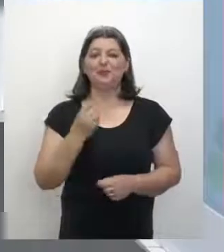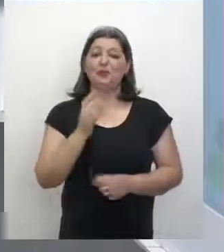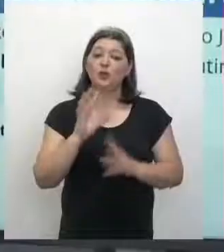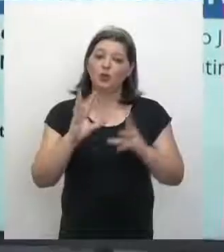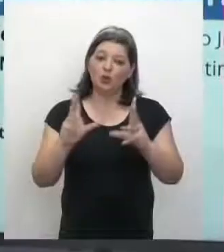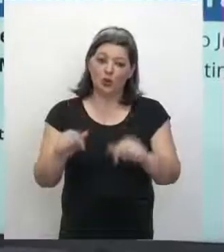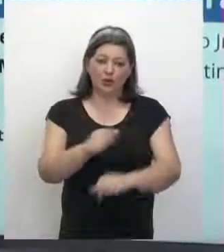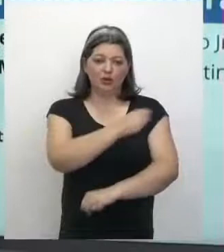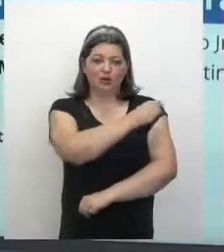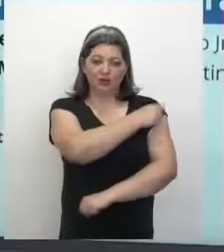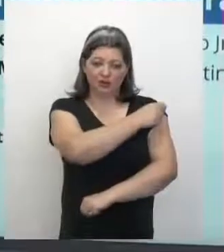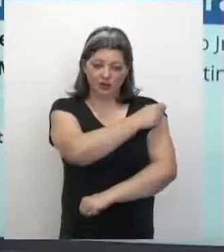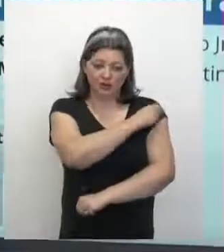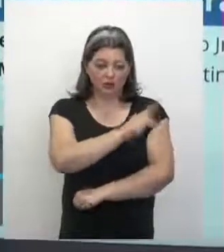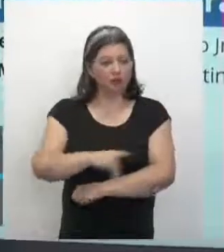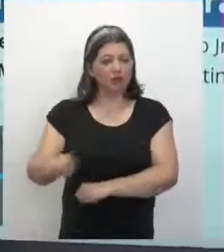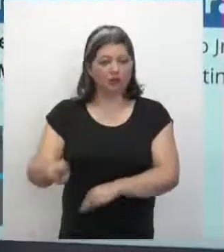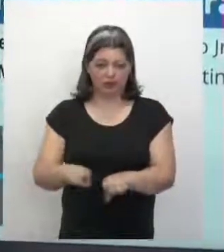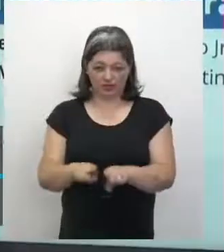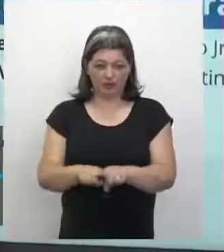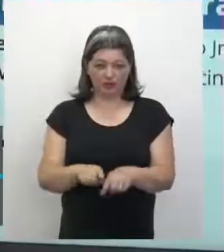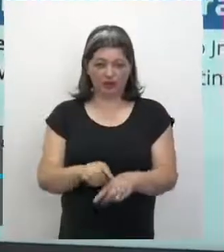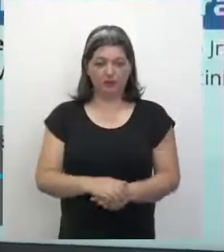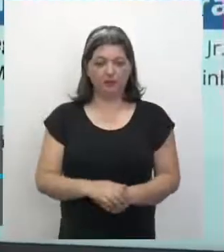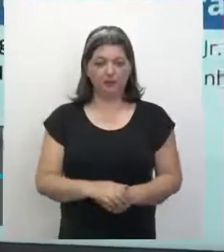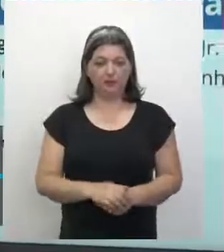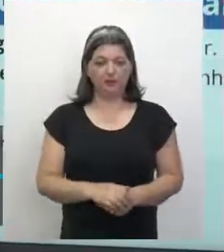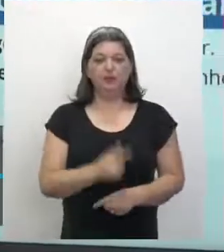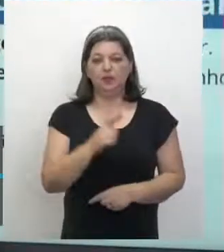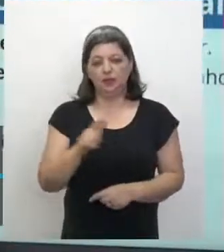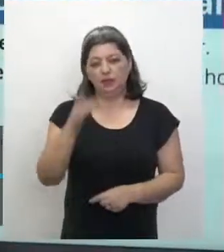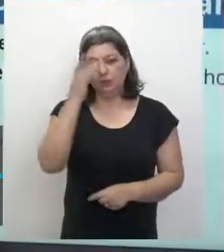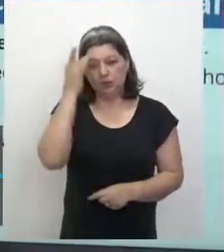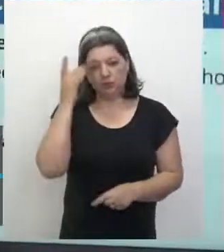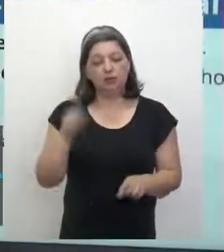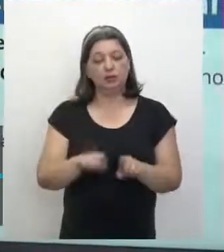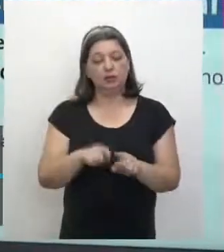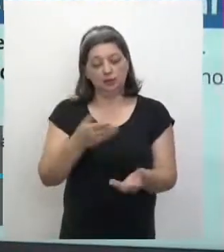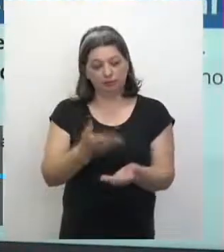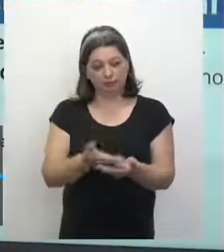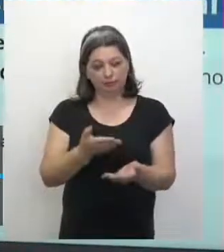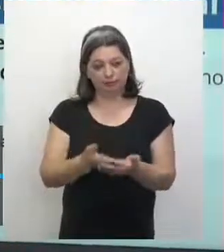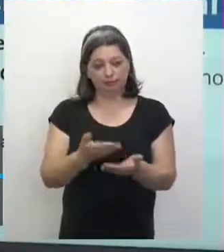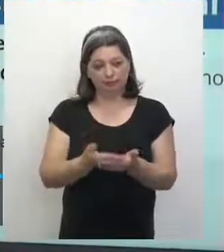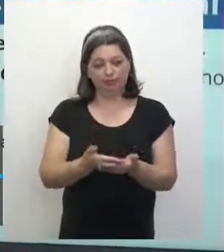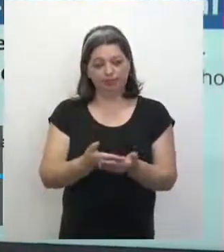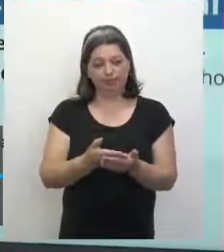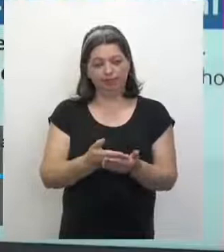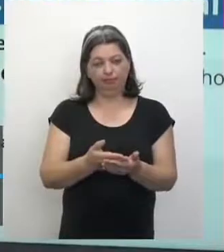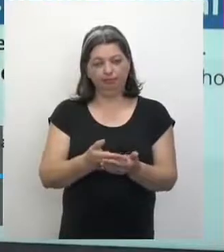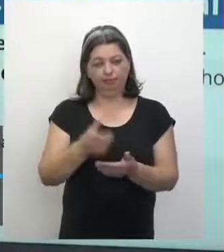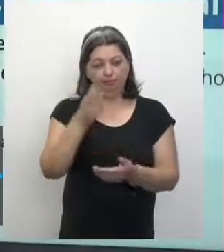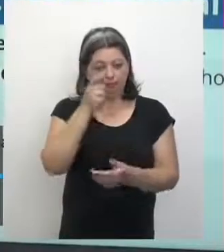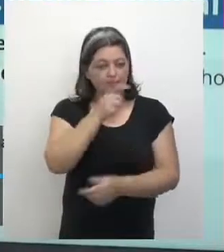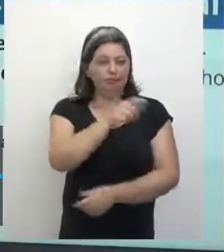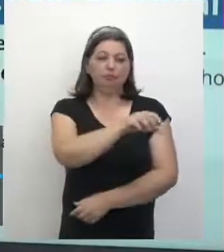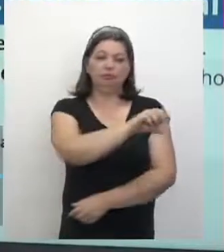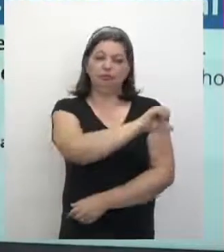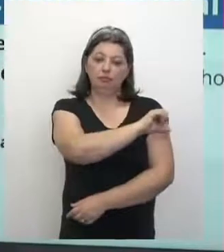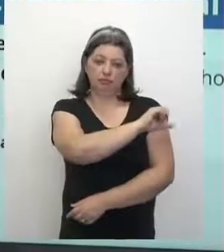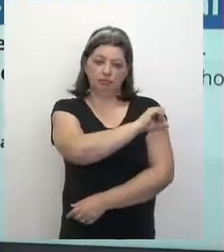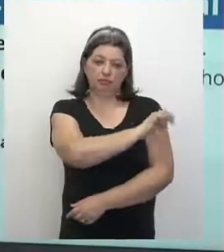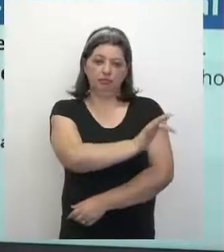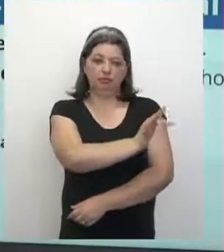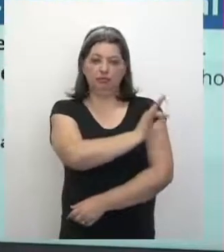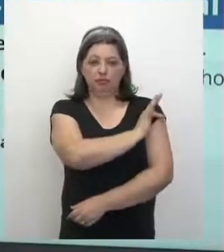alunos, professores e aos demais que estarão aí assistindo a mais uma aula dos 9º anos aqui do Ensino Fundamental